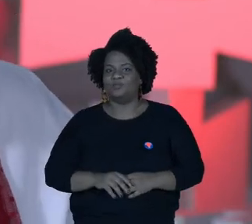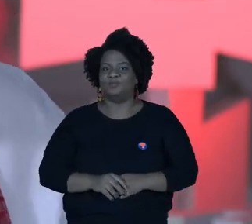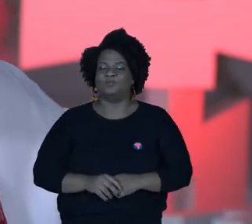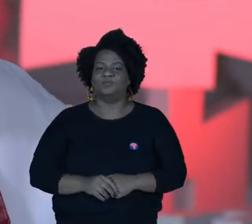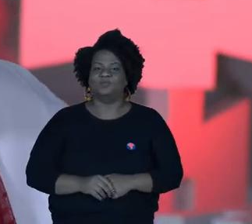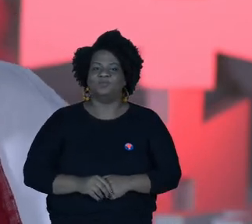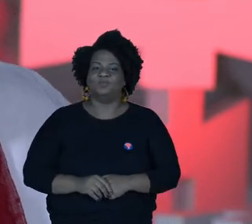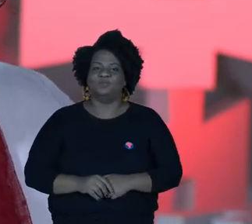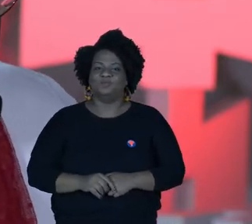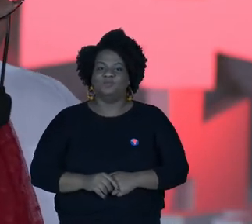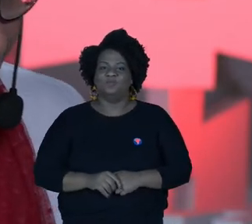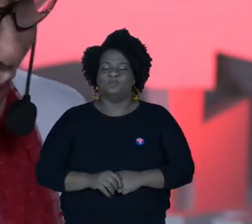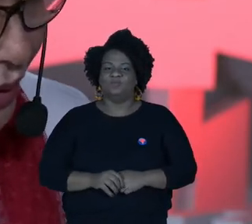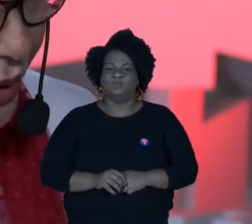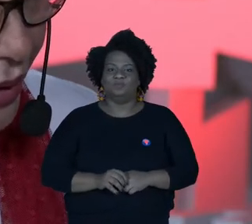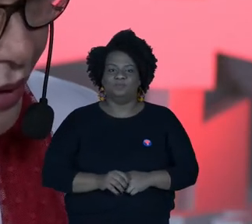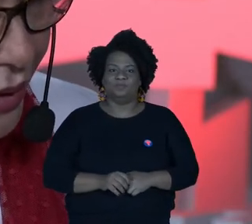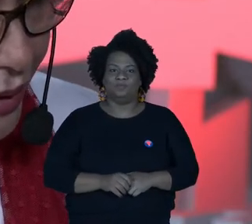Deixa eu ver se eu consigo achar aqui.